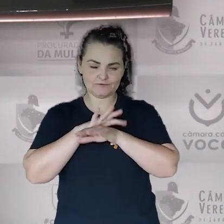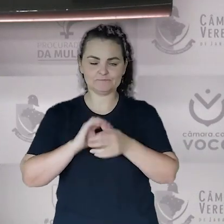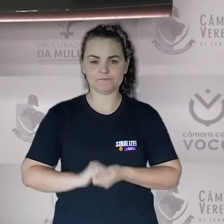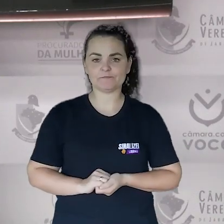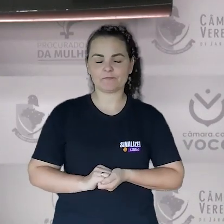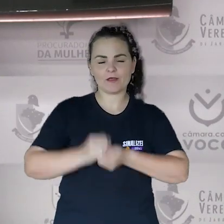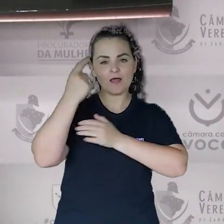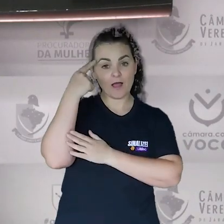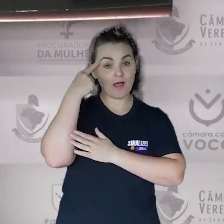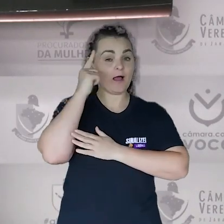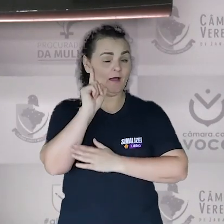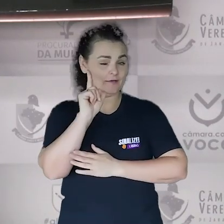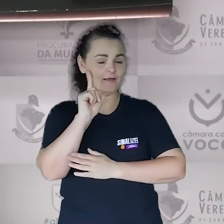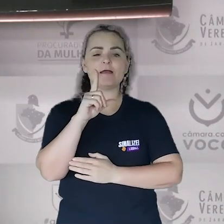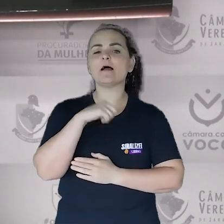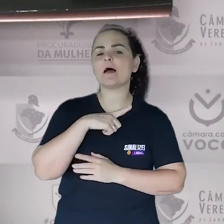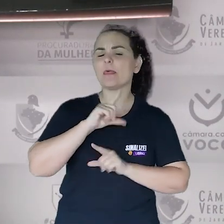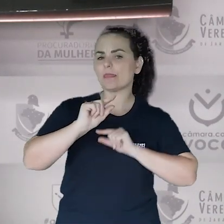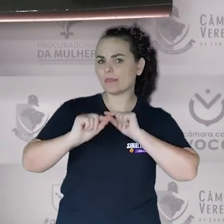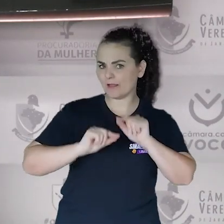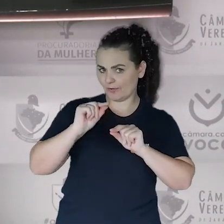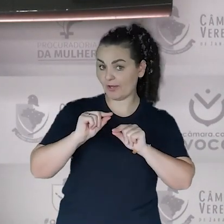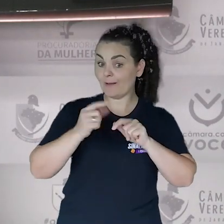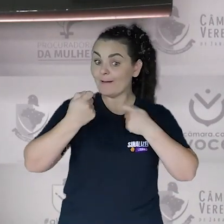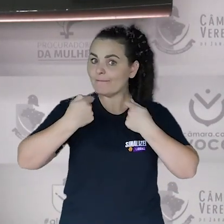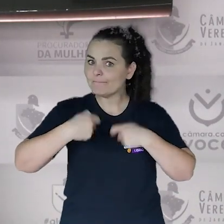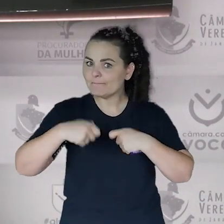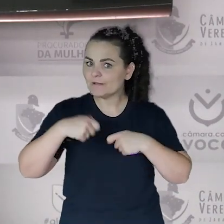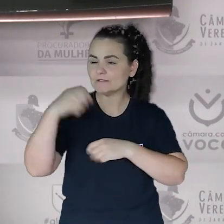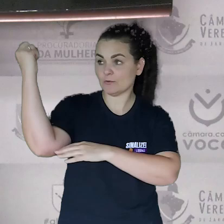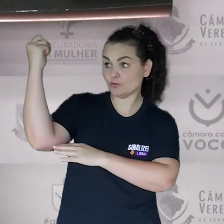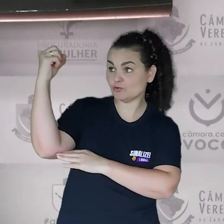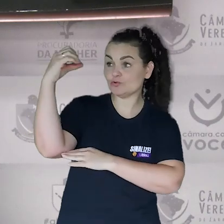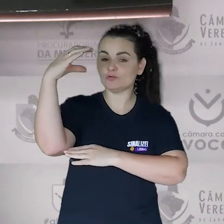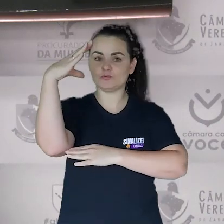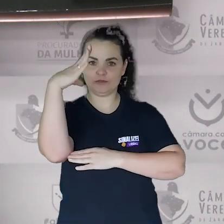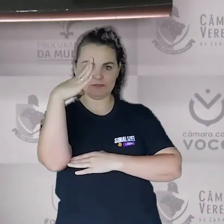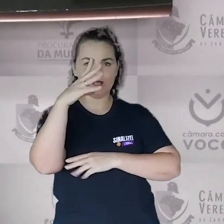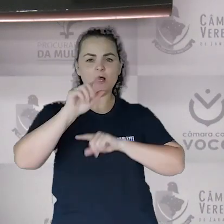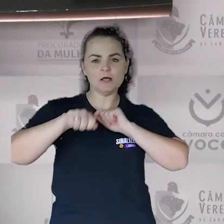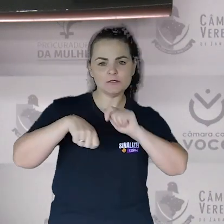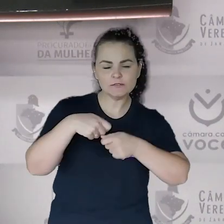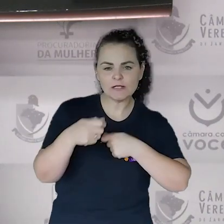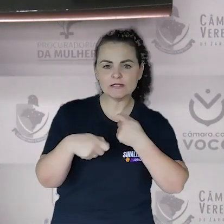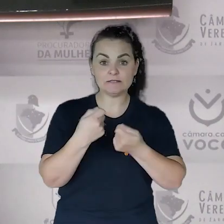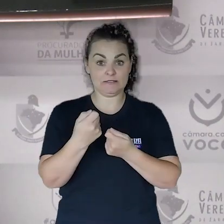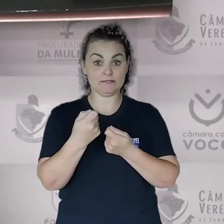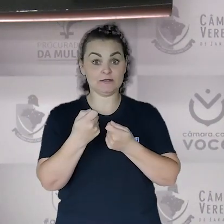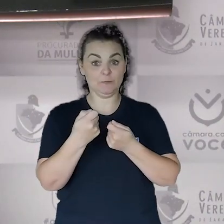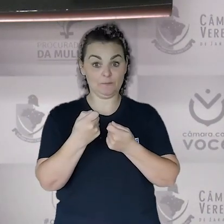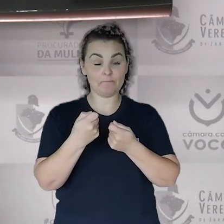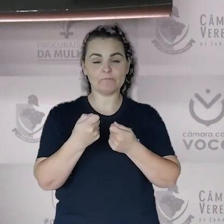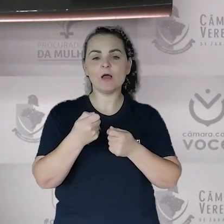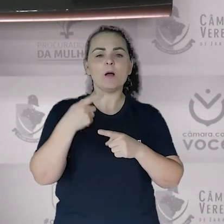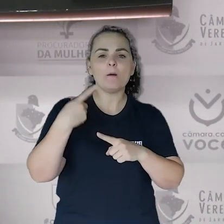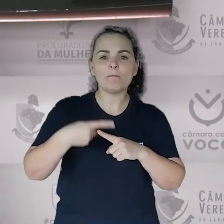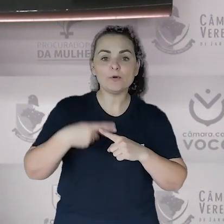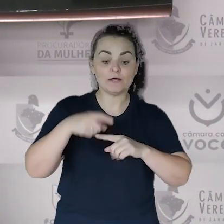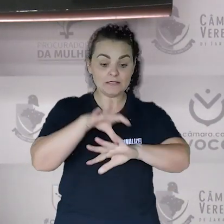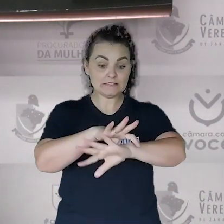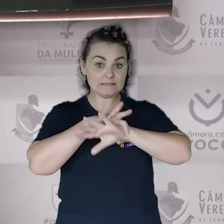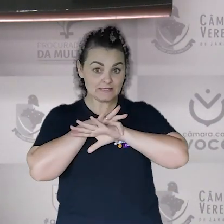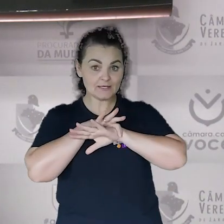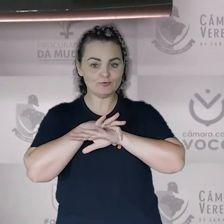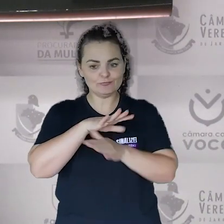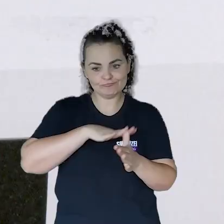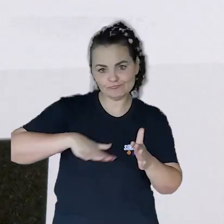a ideia também expõe a necessidade de sinalização iluminação e outras medidas que assegurem a segurança